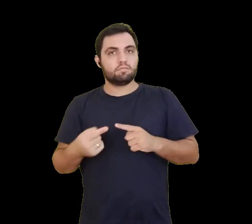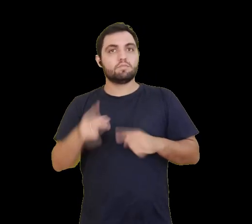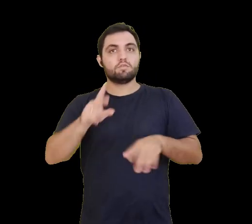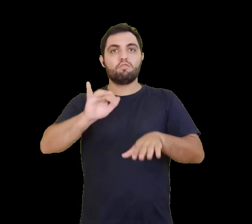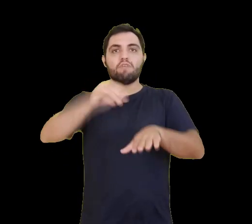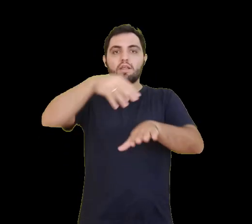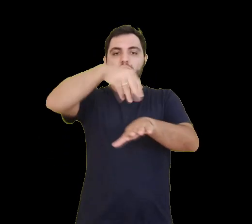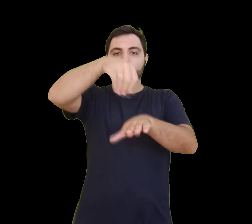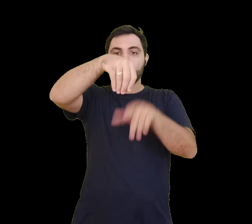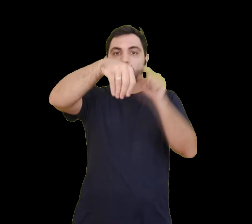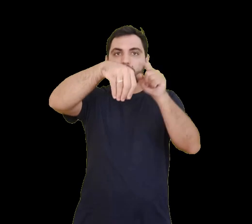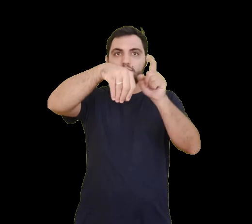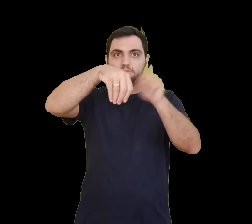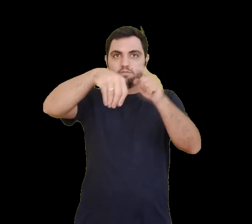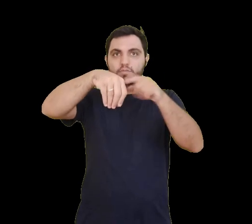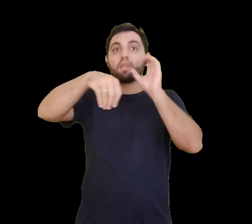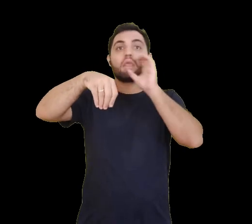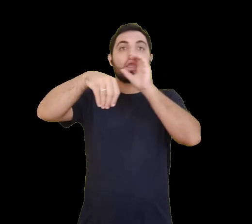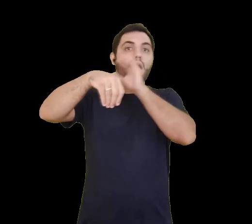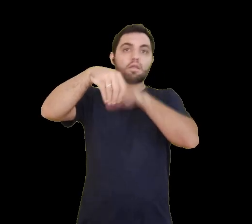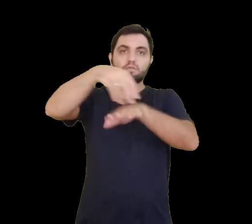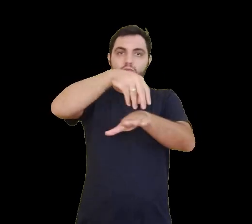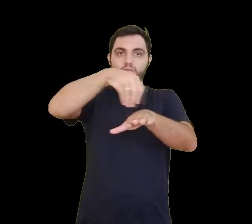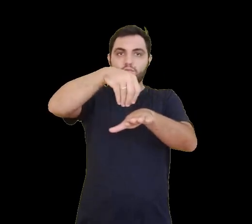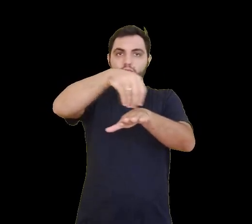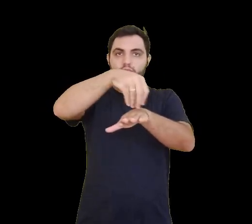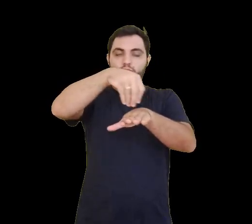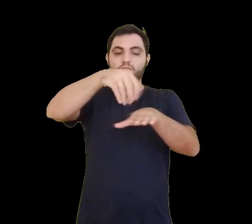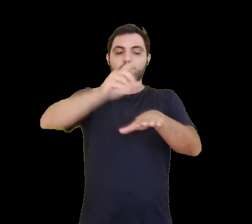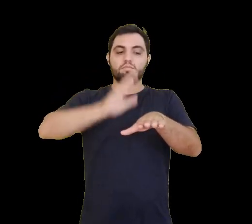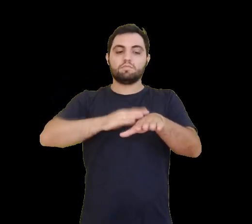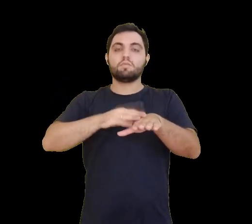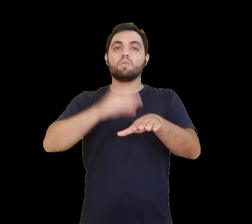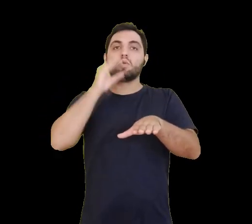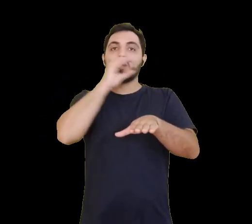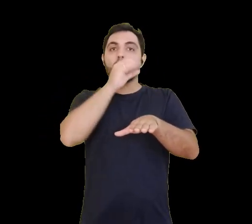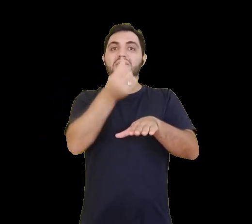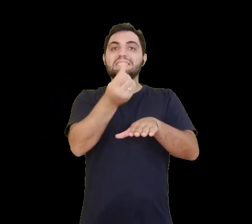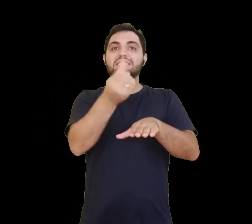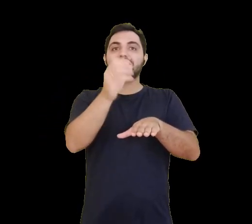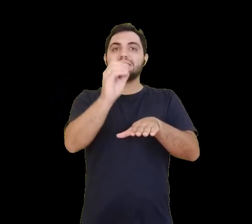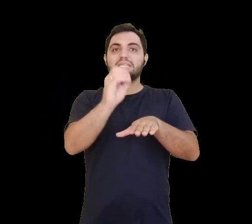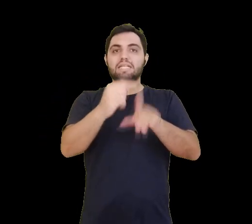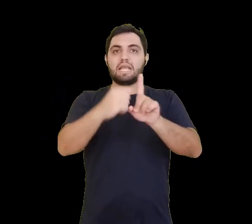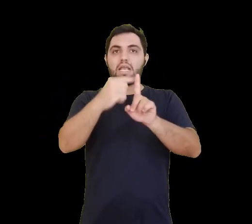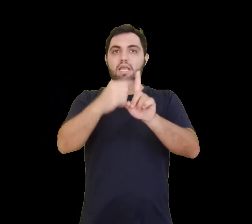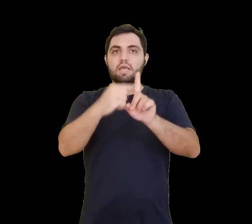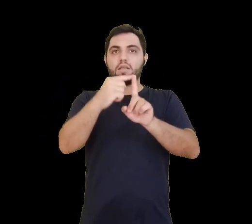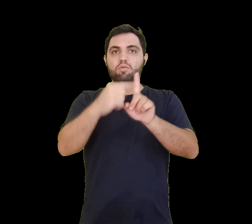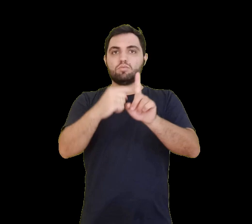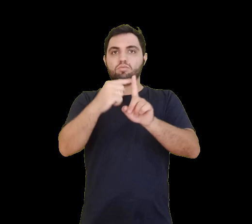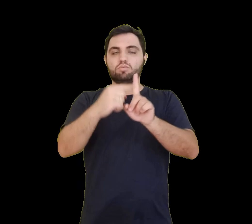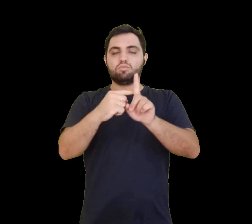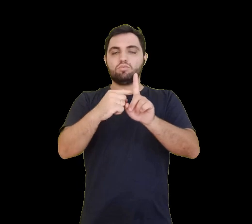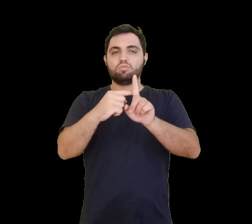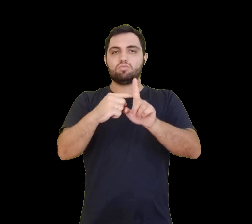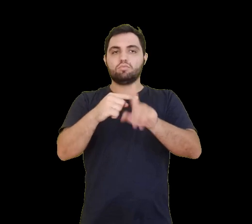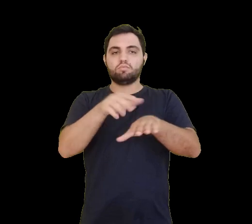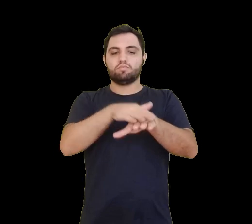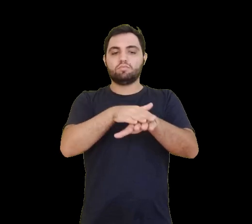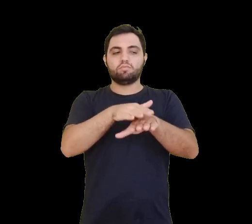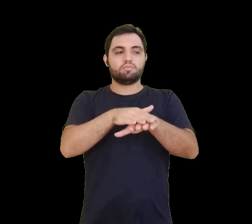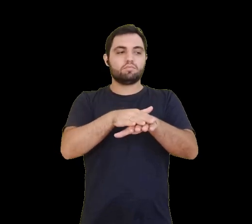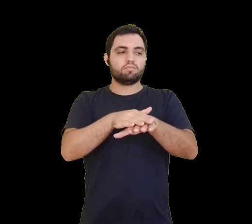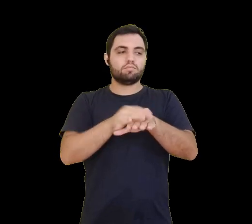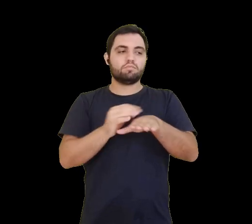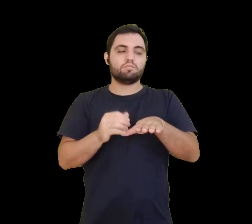cabeça. A bandeja normalmente ela é aquecida até 60 graus. E a parte de